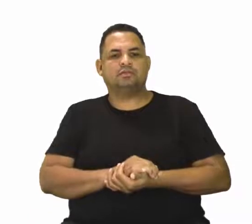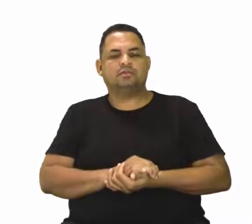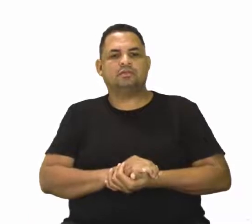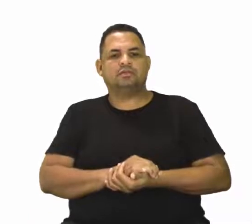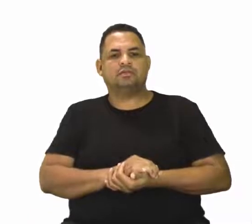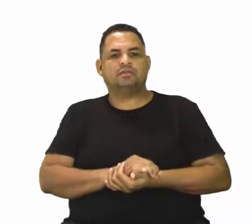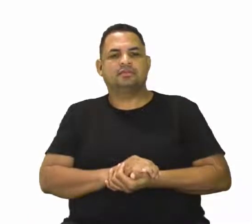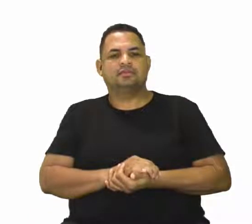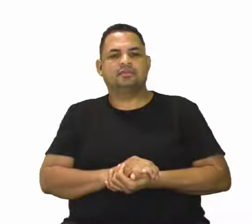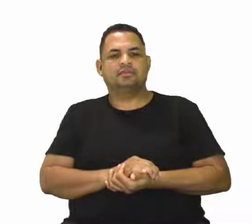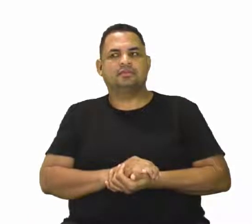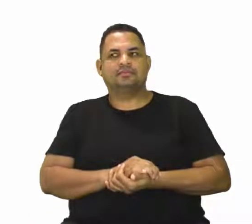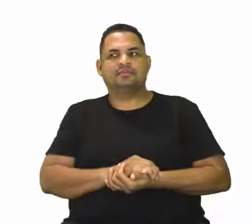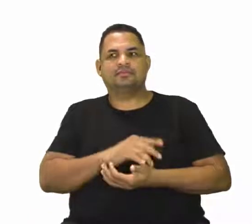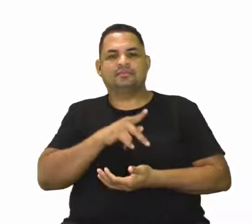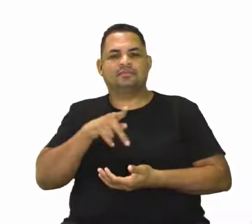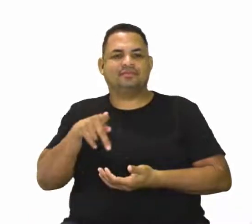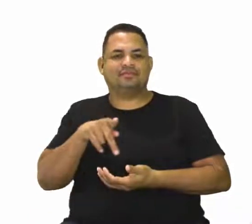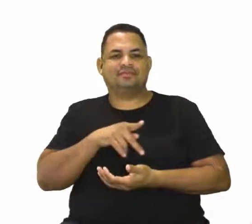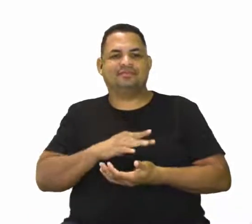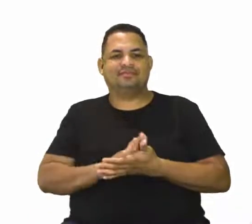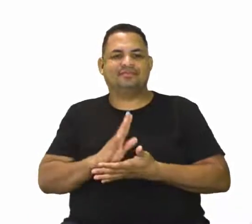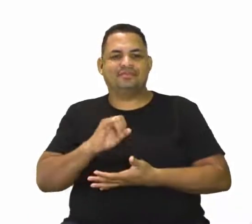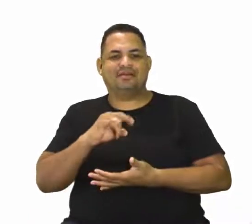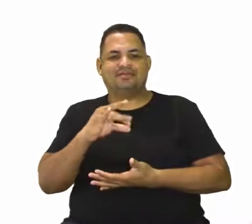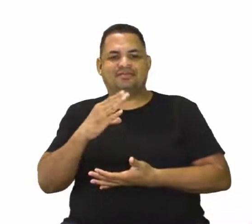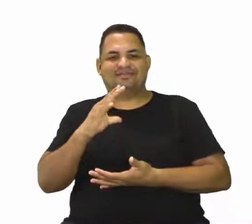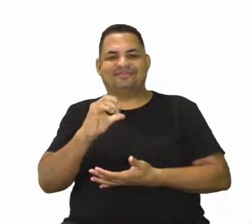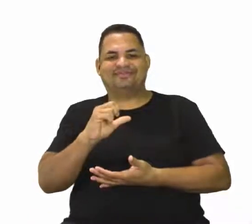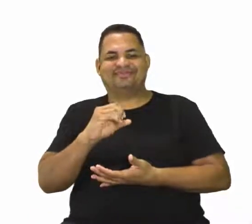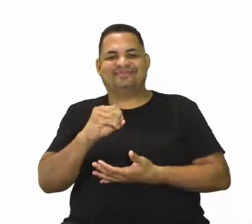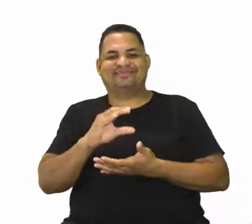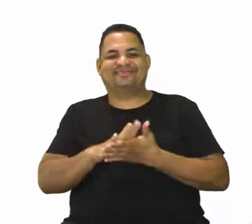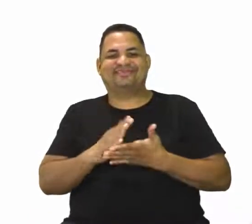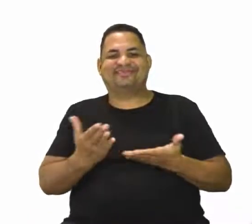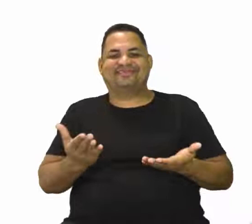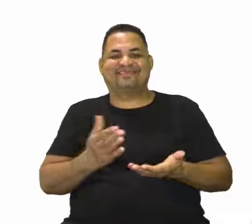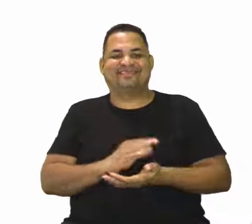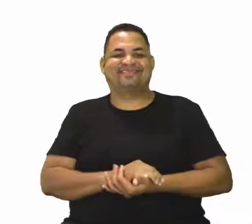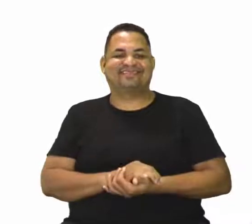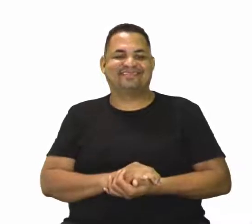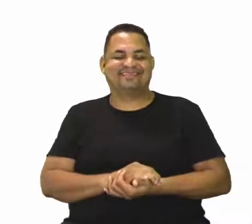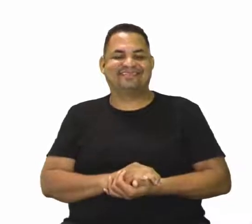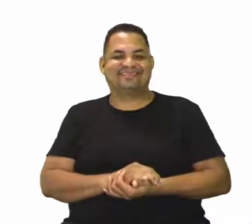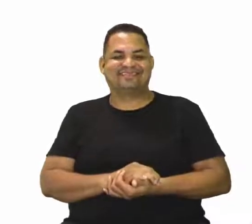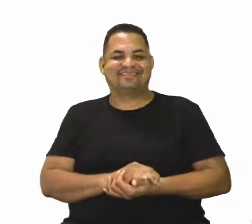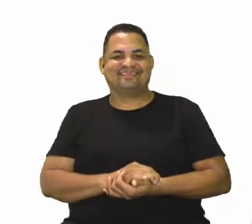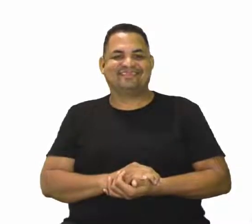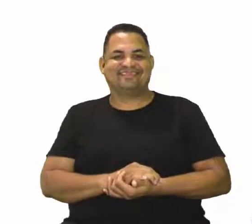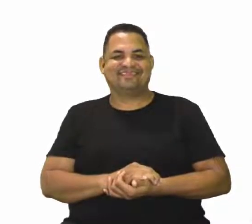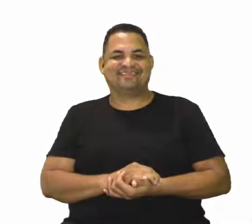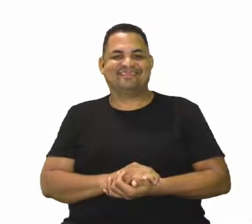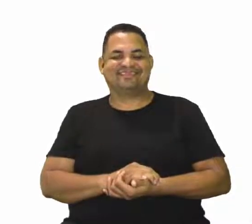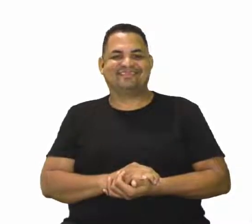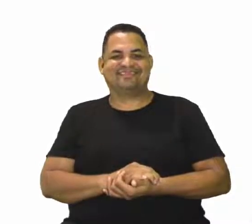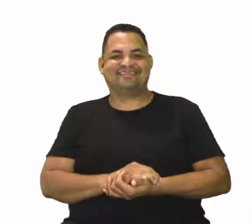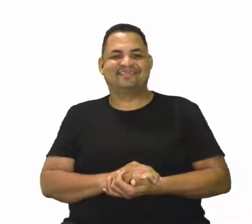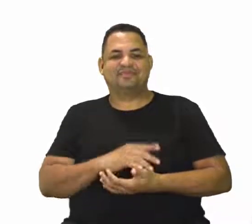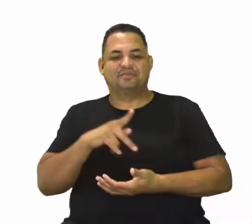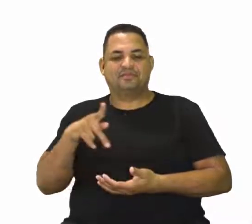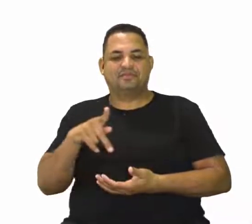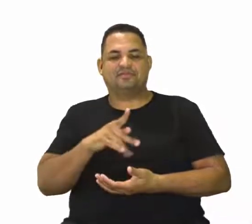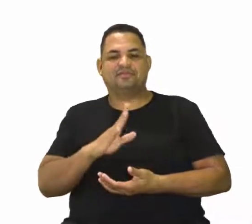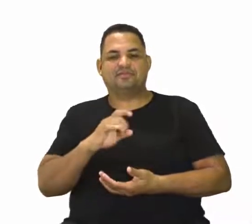Maurício Maurício tá o Maurício de Souza Não pô é o Maurício mal haha segundo o mal mal